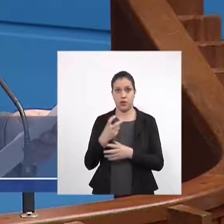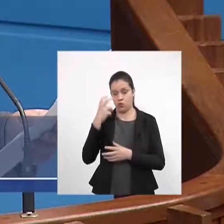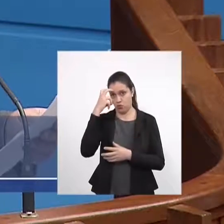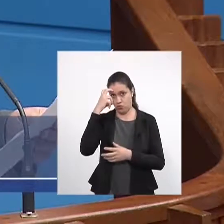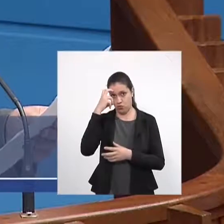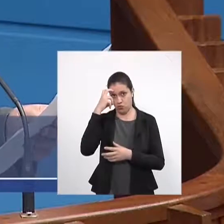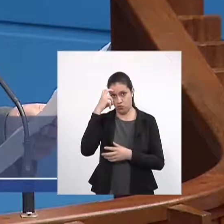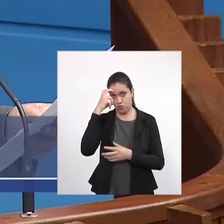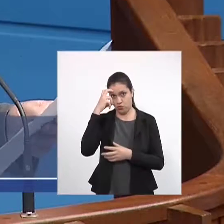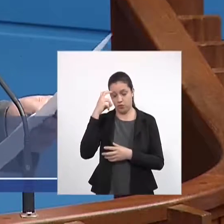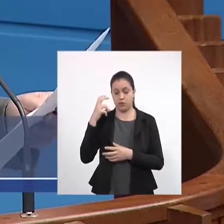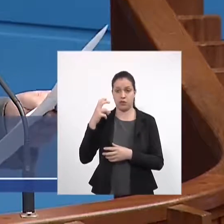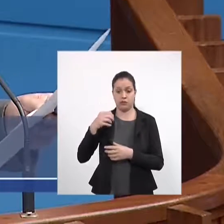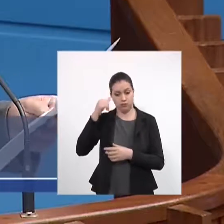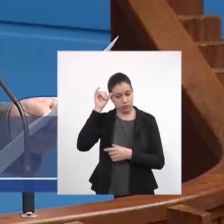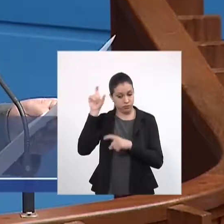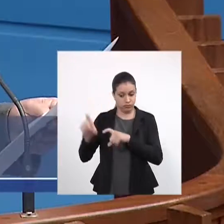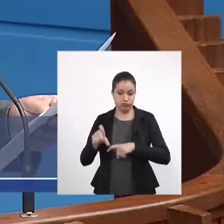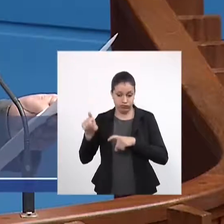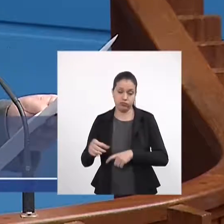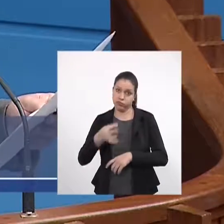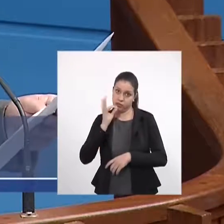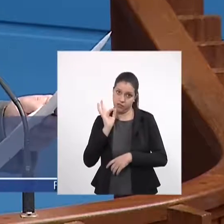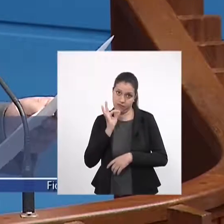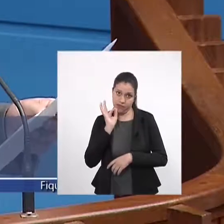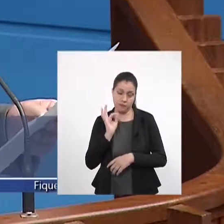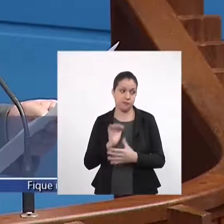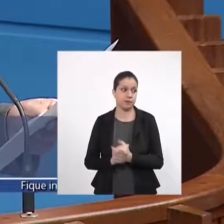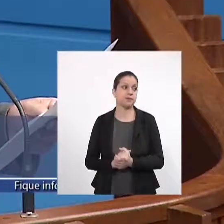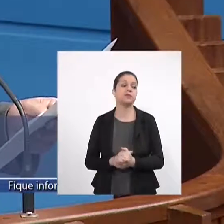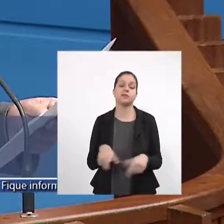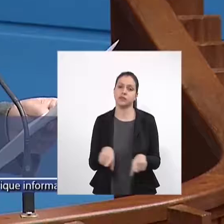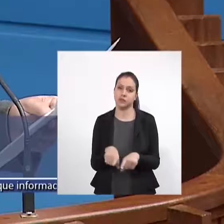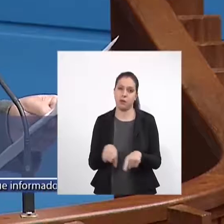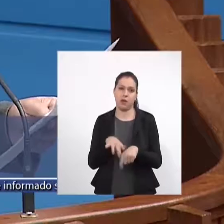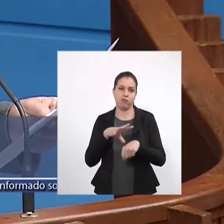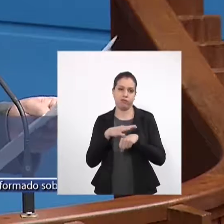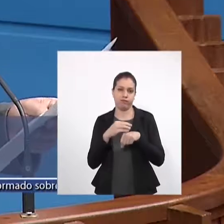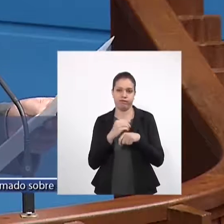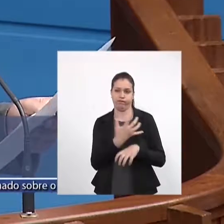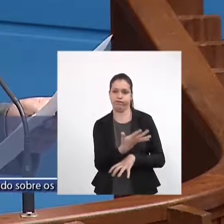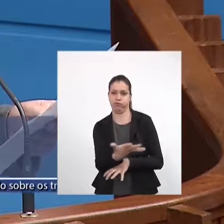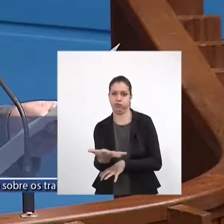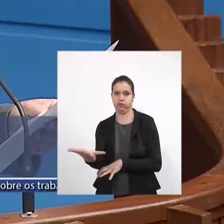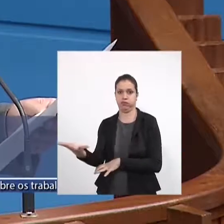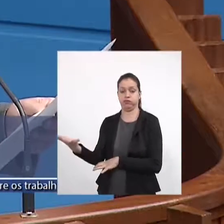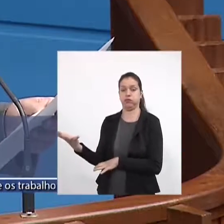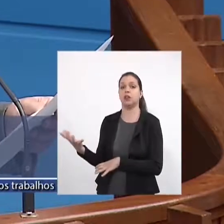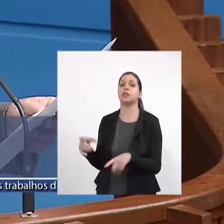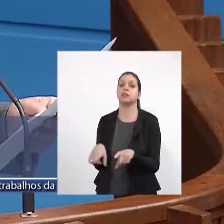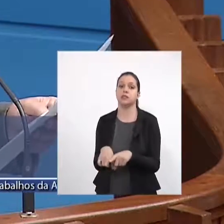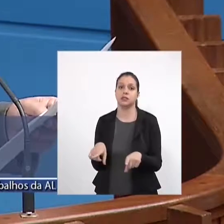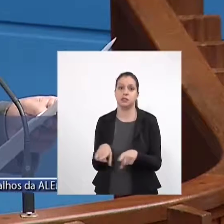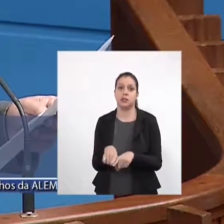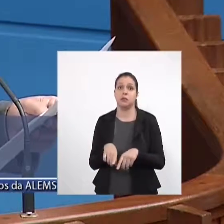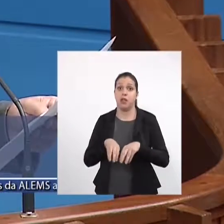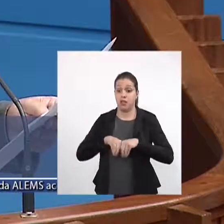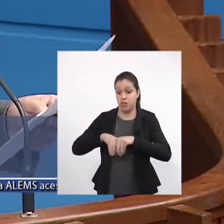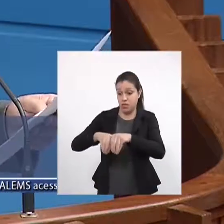empolga Dourados a grande safra de algodão e grande procura de terras para